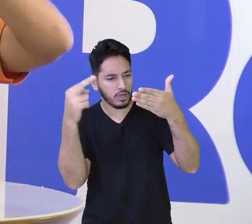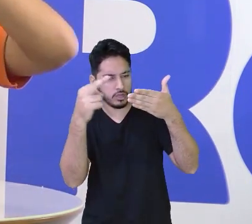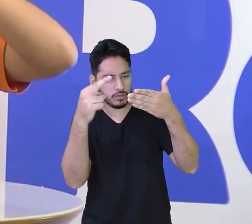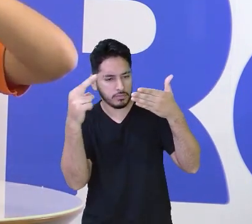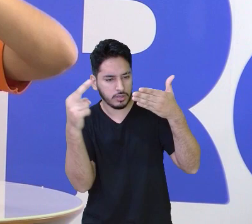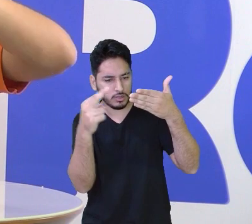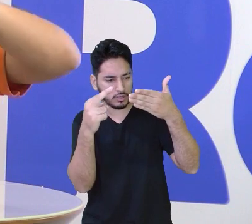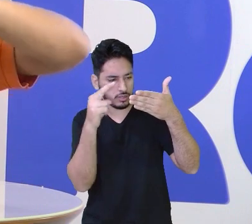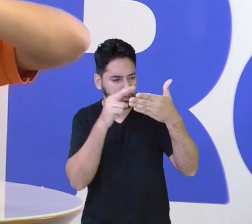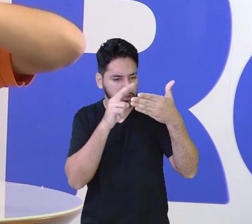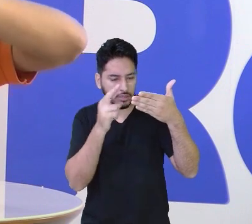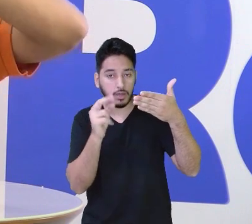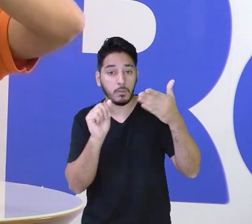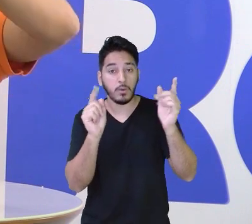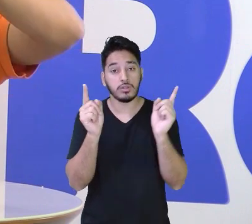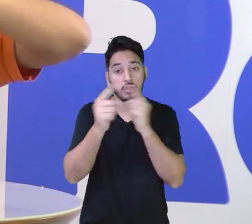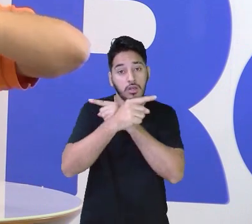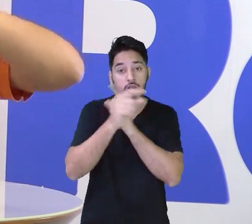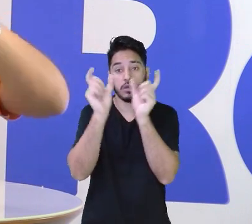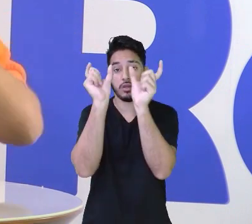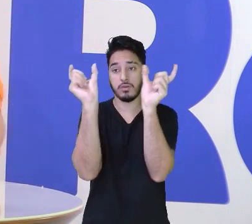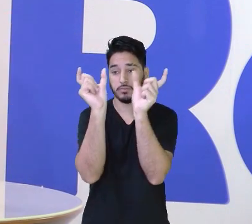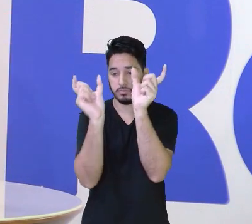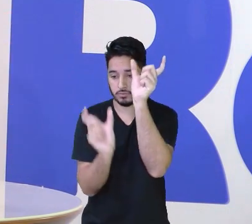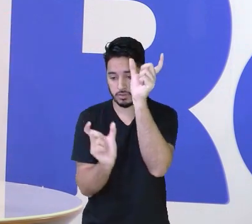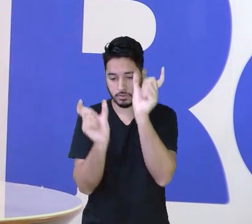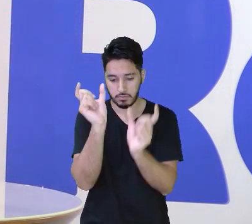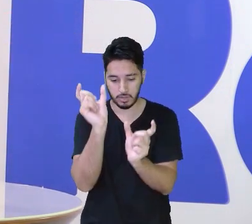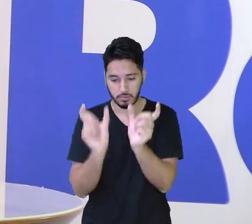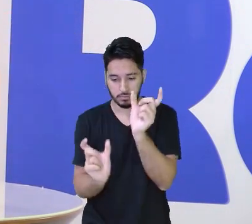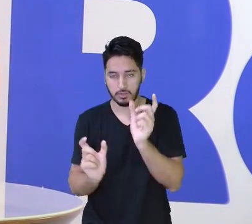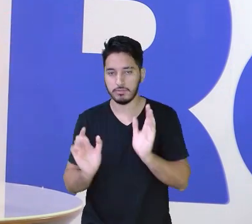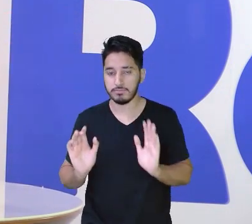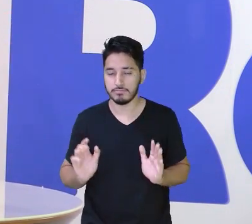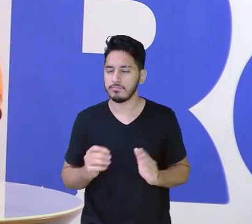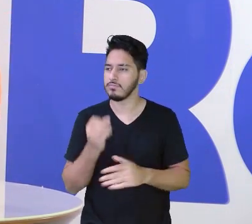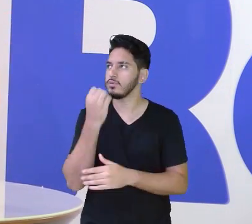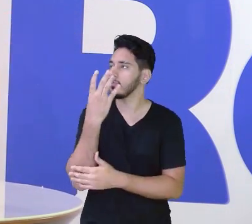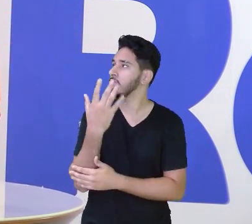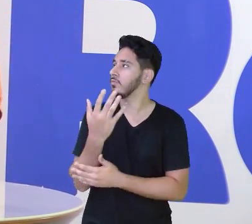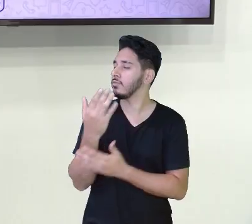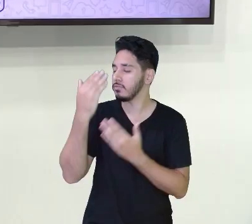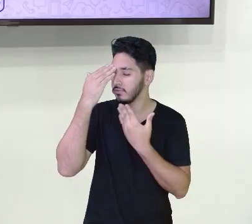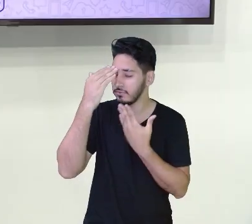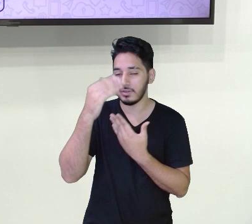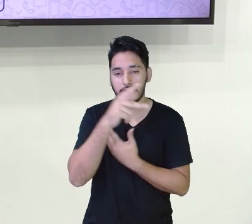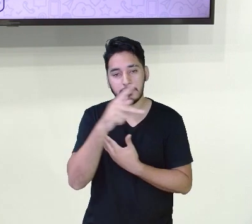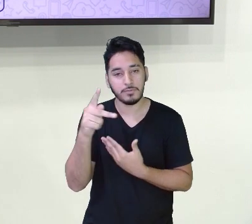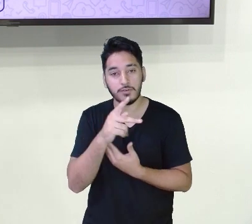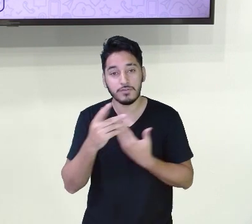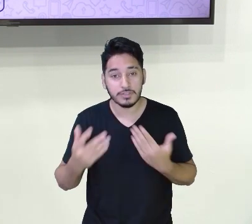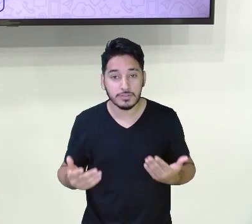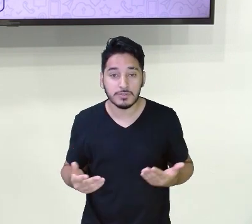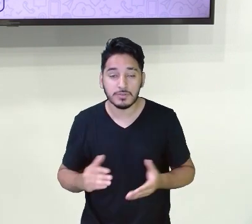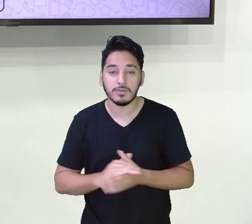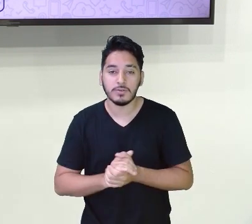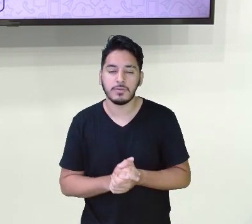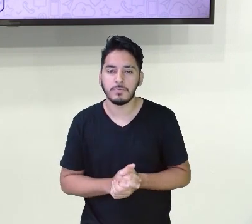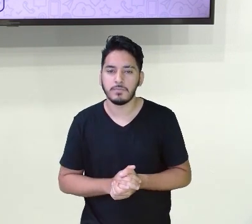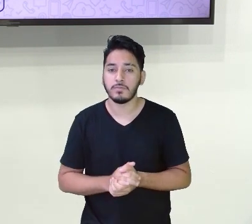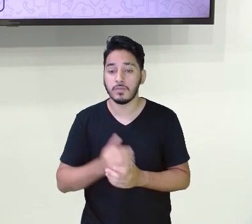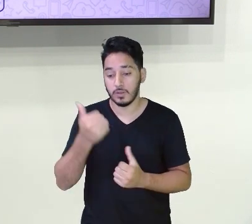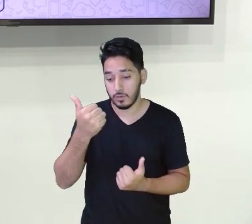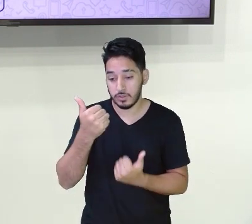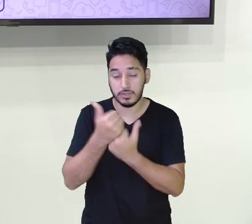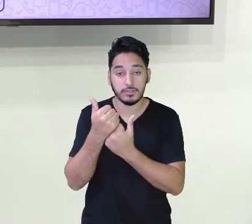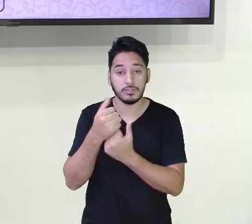podem estar em versos modificados. Muito bom. Valeu aí a participação, né? E o auxílio,